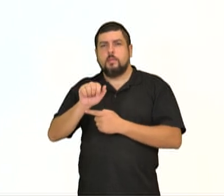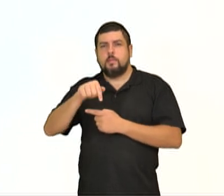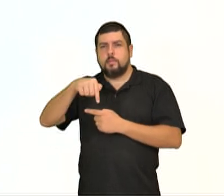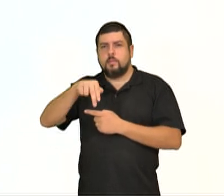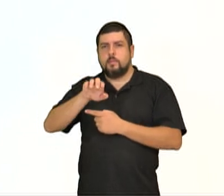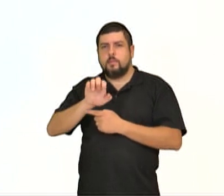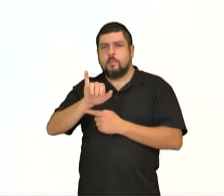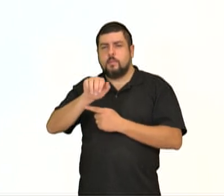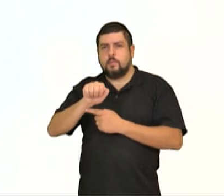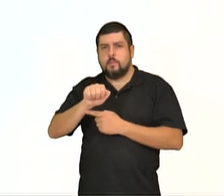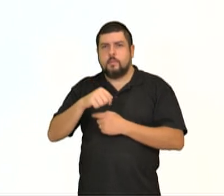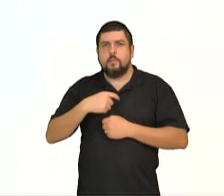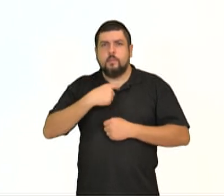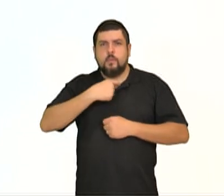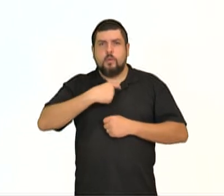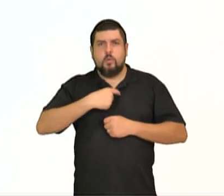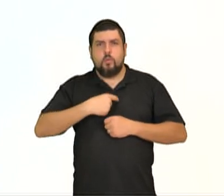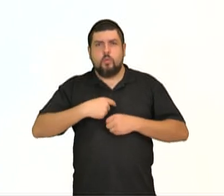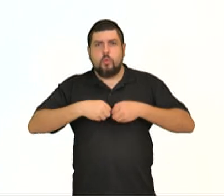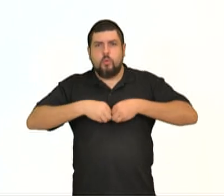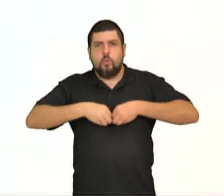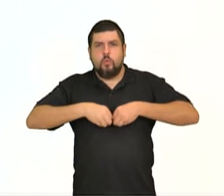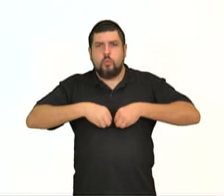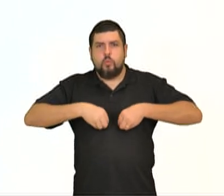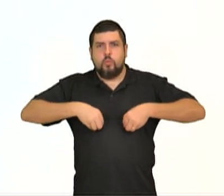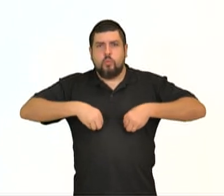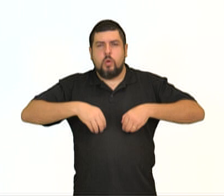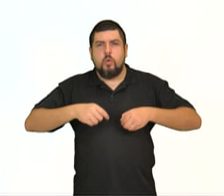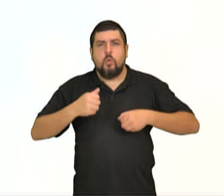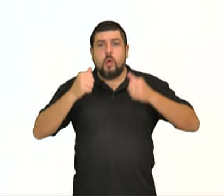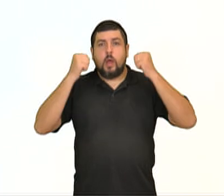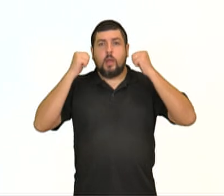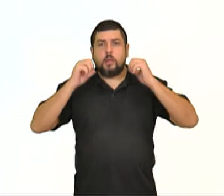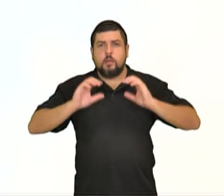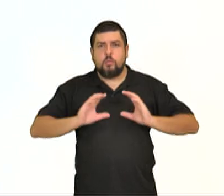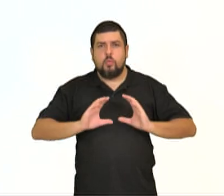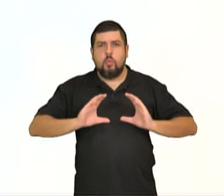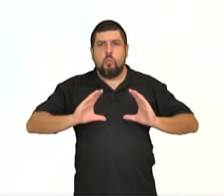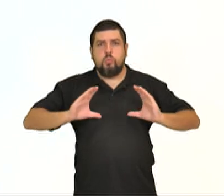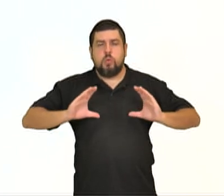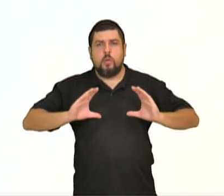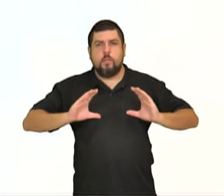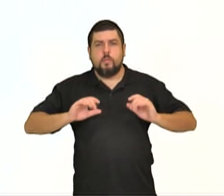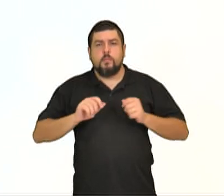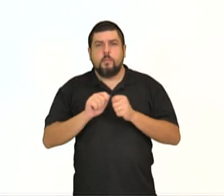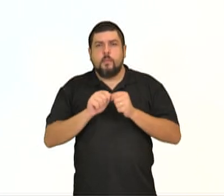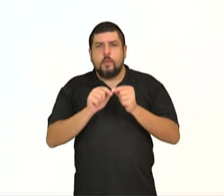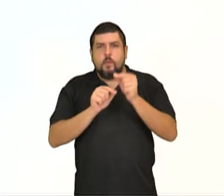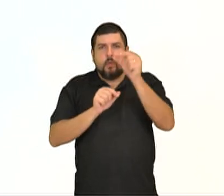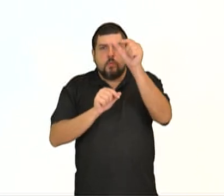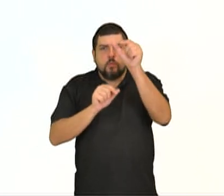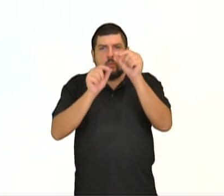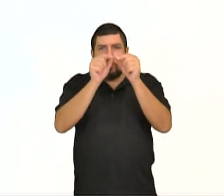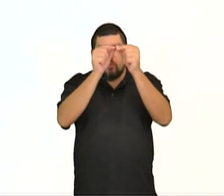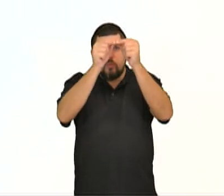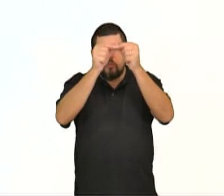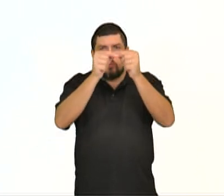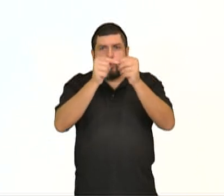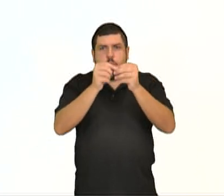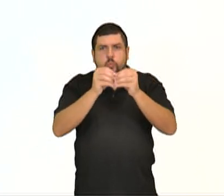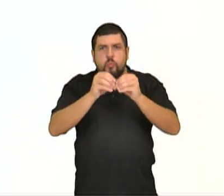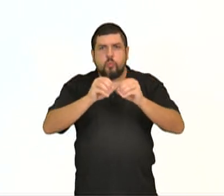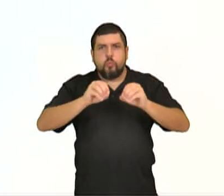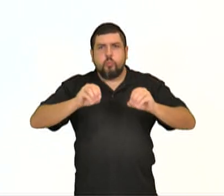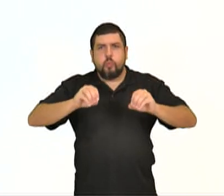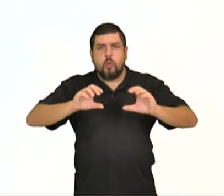A traqueia vai levar o ar até os pulmões, então a traqueia vai se bifurcar dentro dos pulmões,